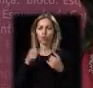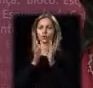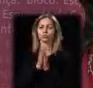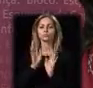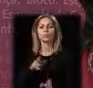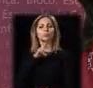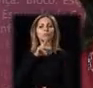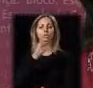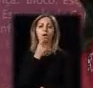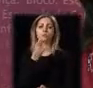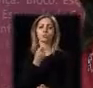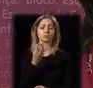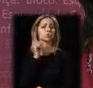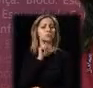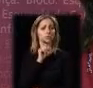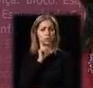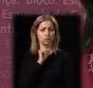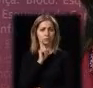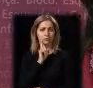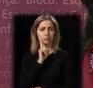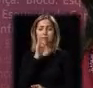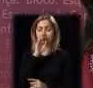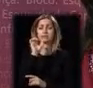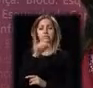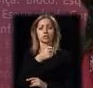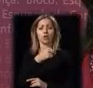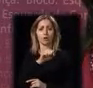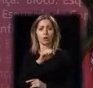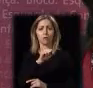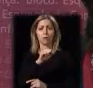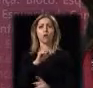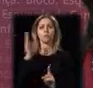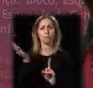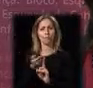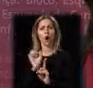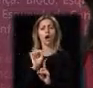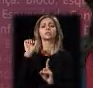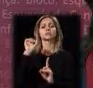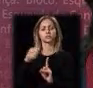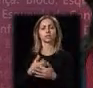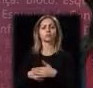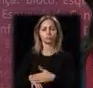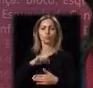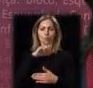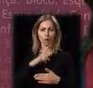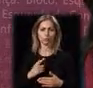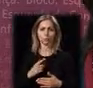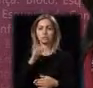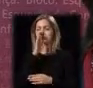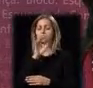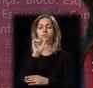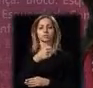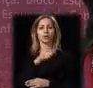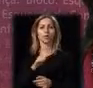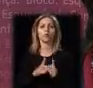estamos todos convocados para responder a uma pergunta muito importante. Se queremos ou não despenalizar a interrupção voluntária da gravidez, se queremos